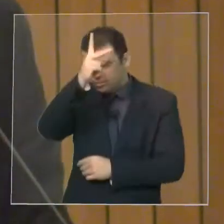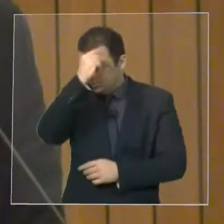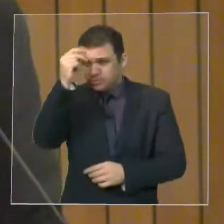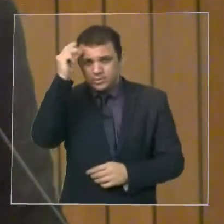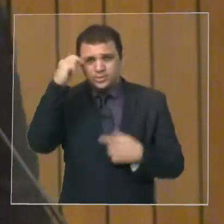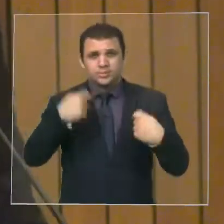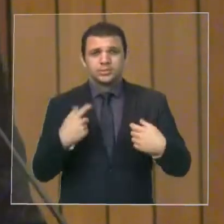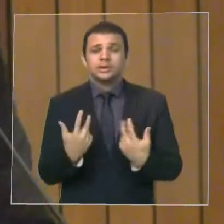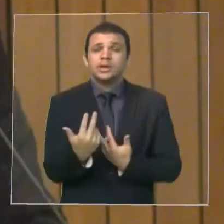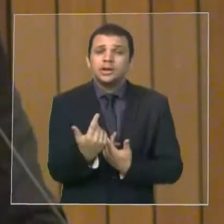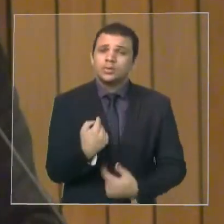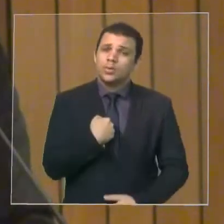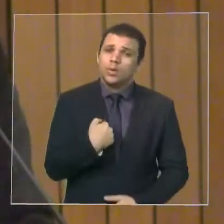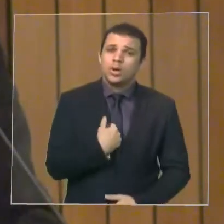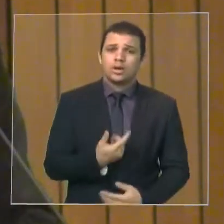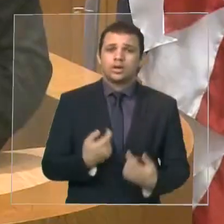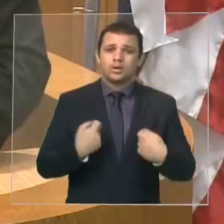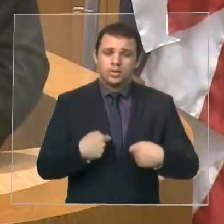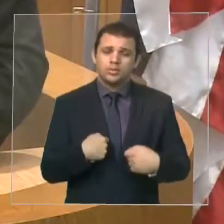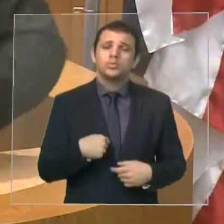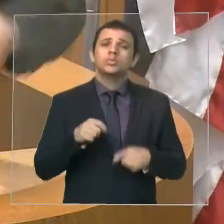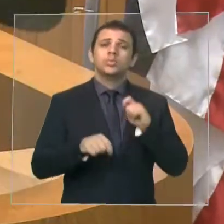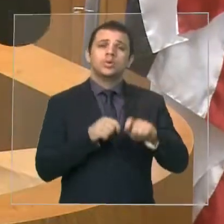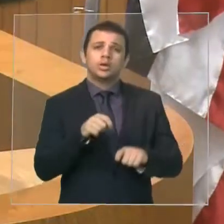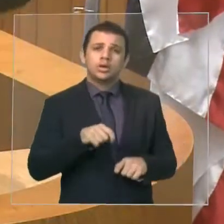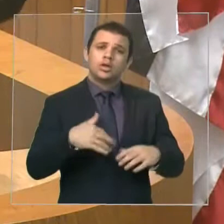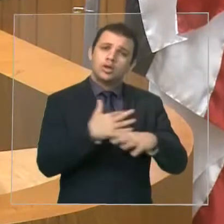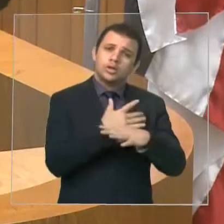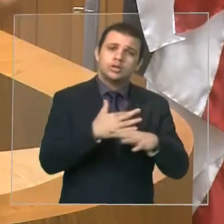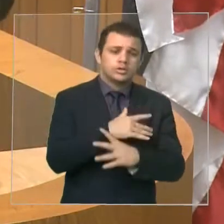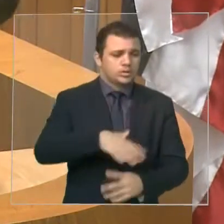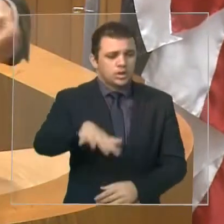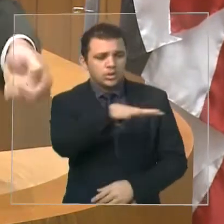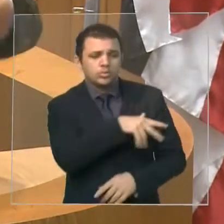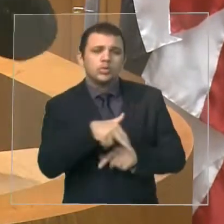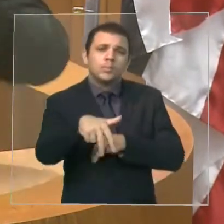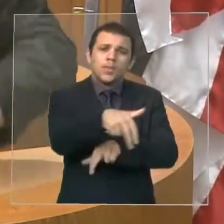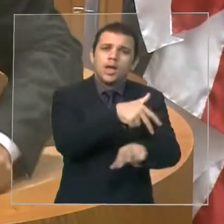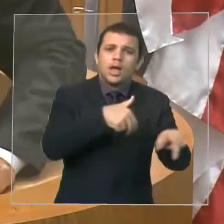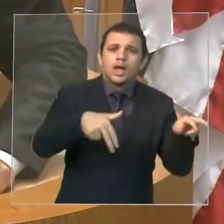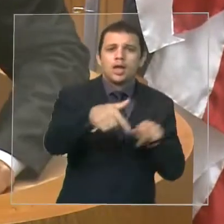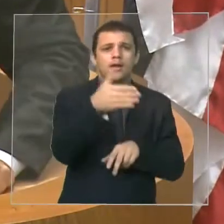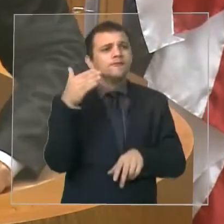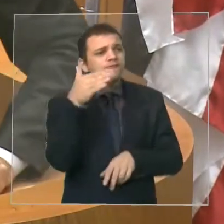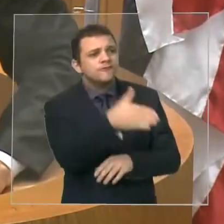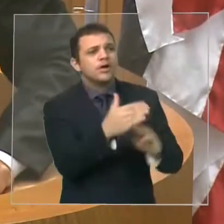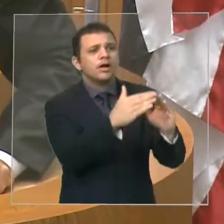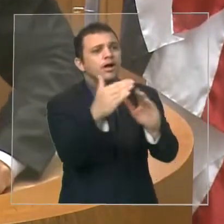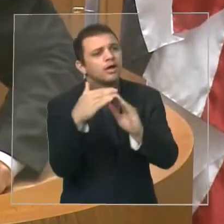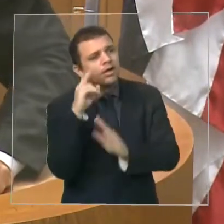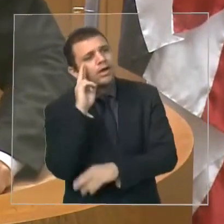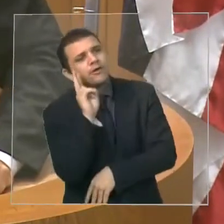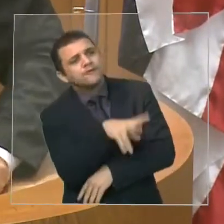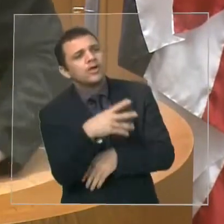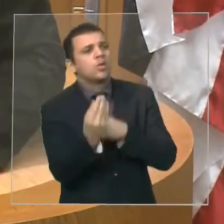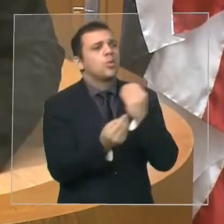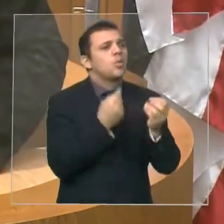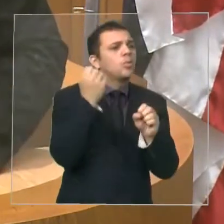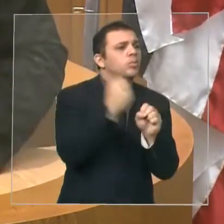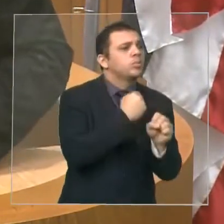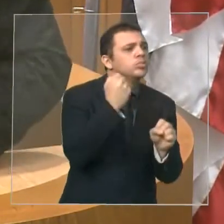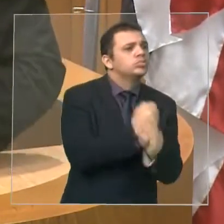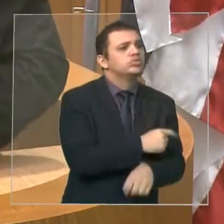eu faço, andar nas ruas e conhecer lá o residencial, ver a situação das